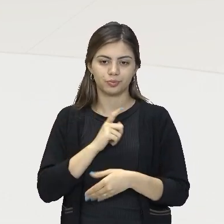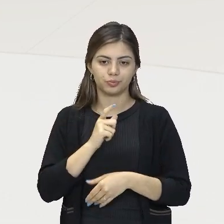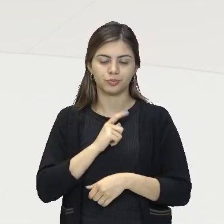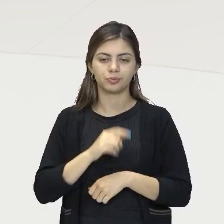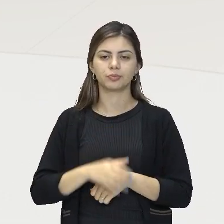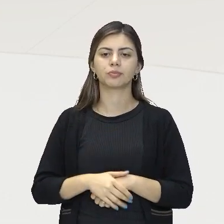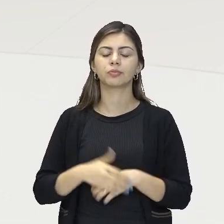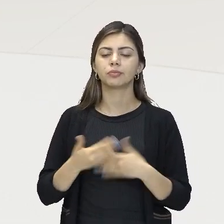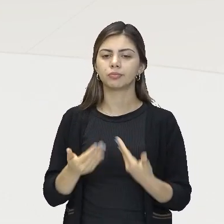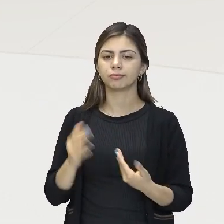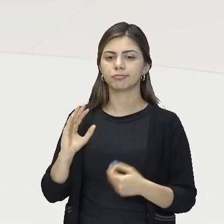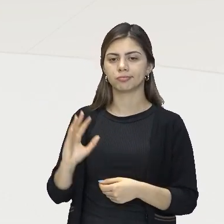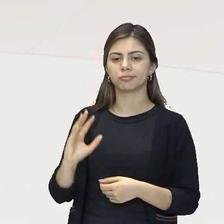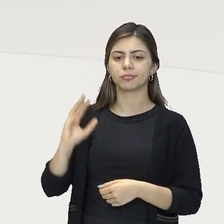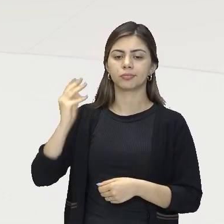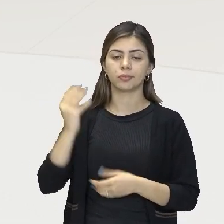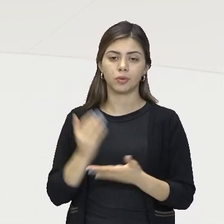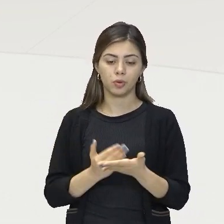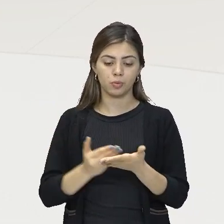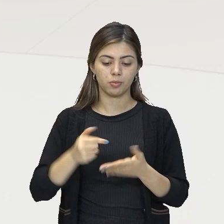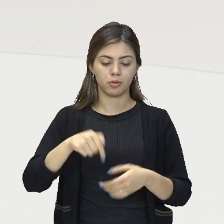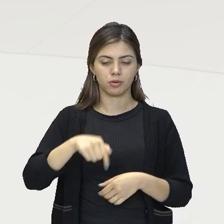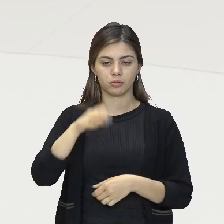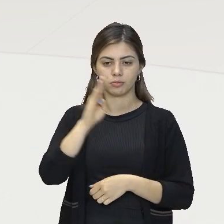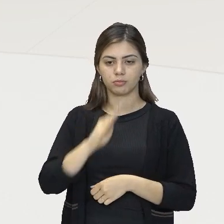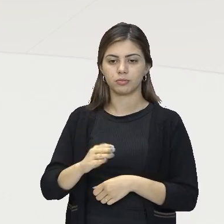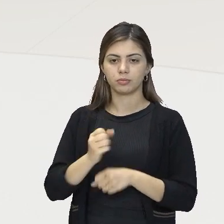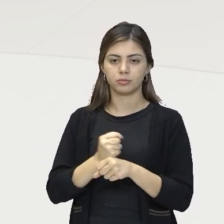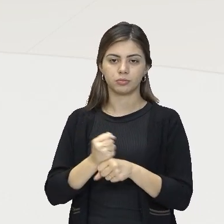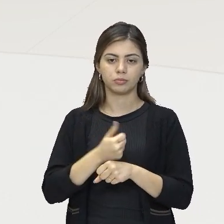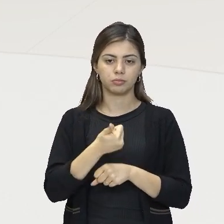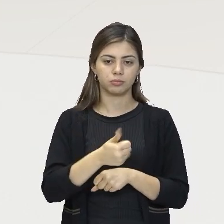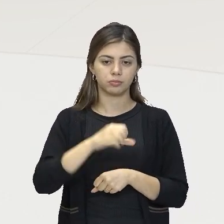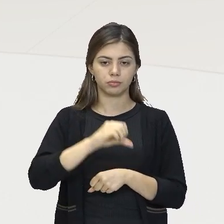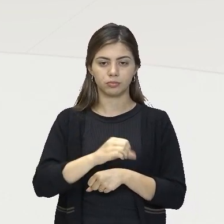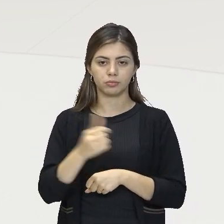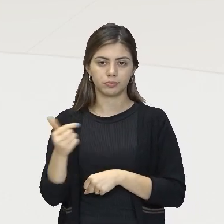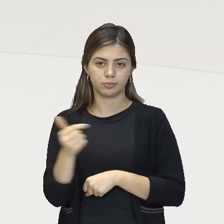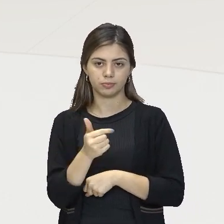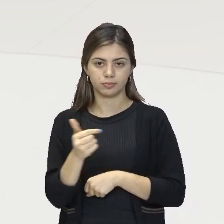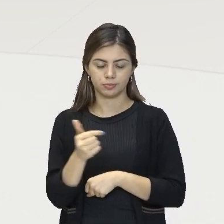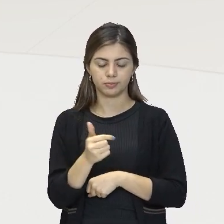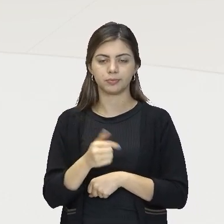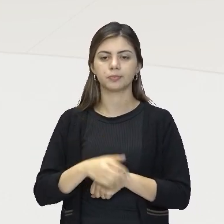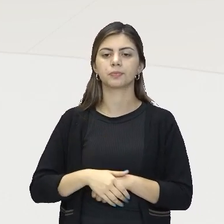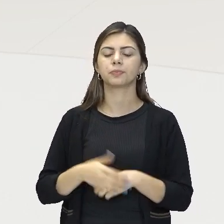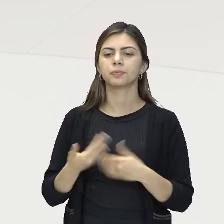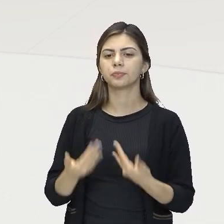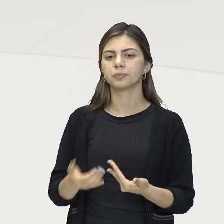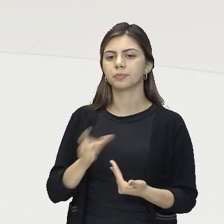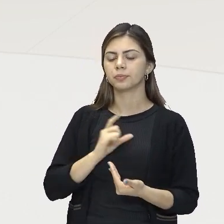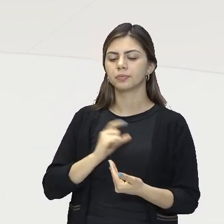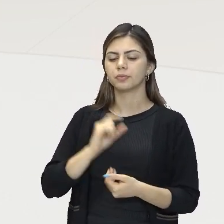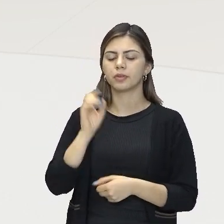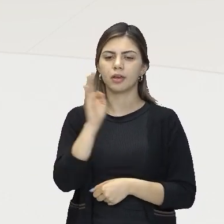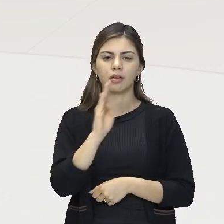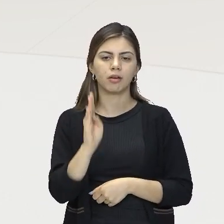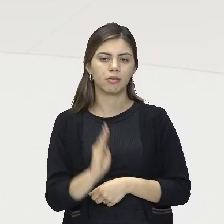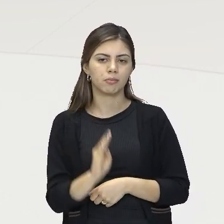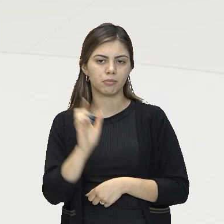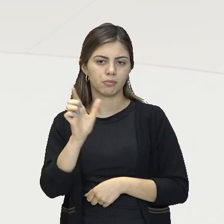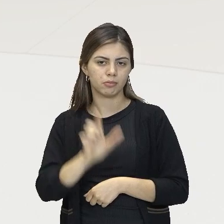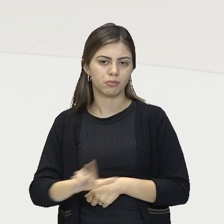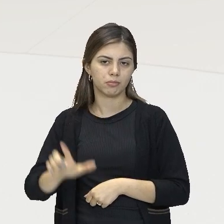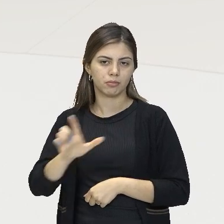modernismo começou aqui no Brasil por volta de 1922, traz aí na literatura deles uma